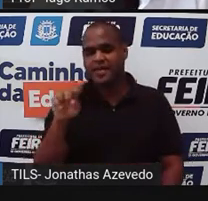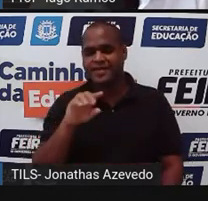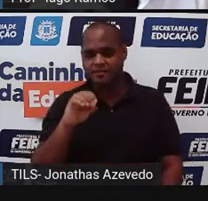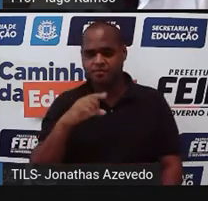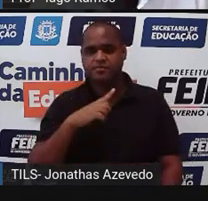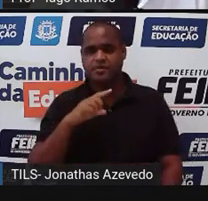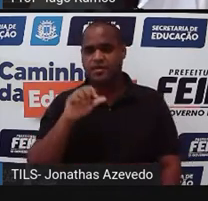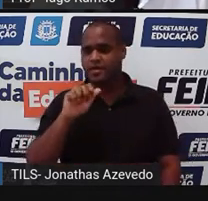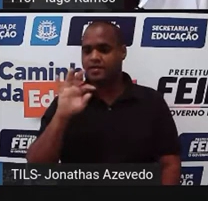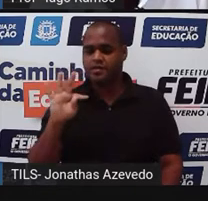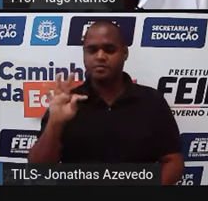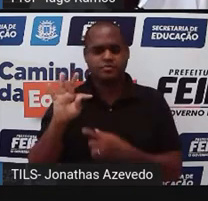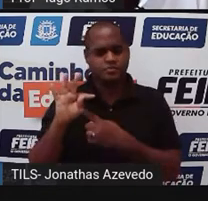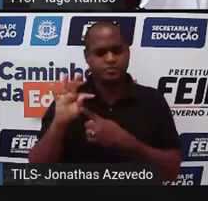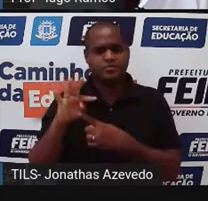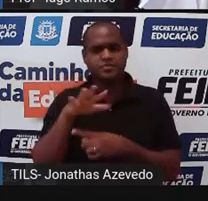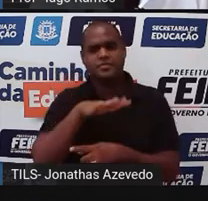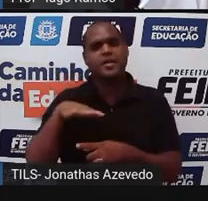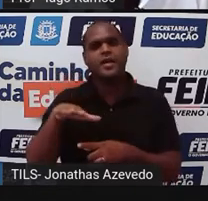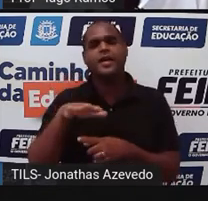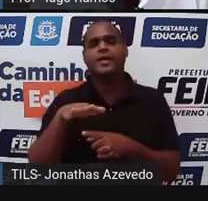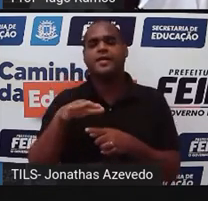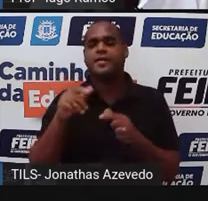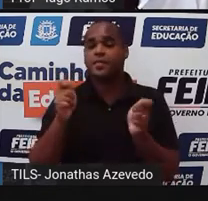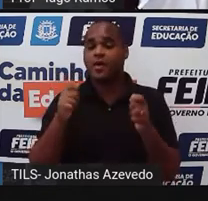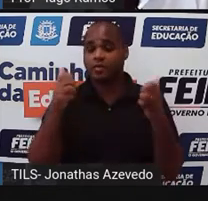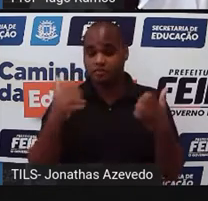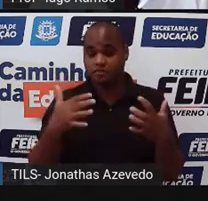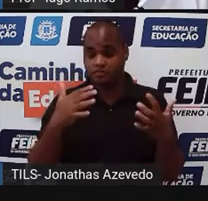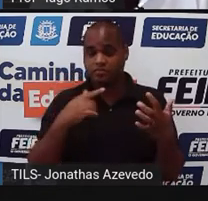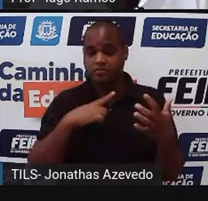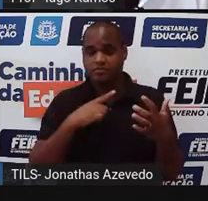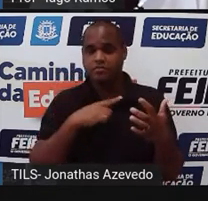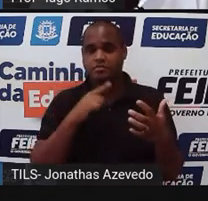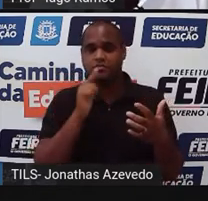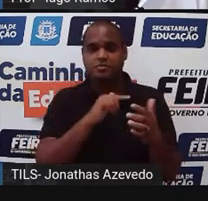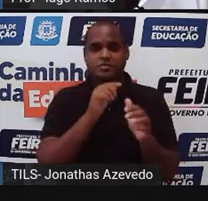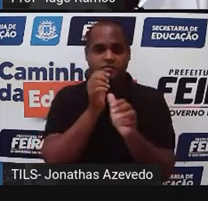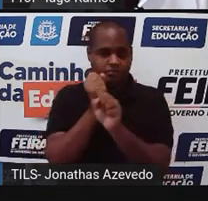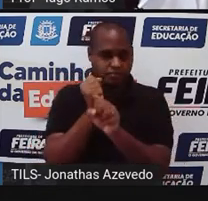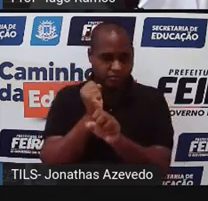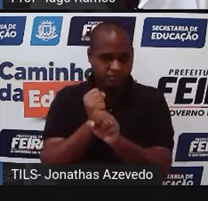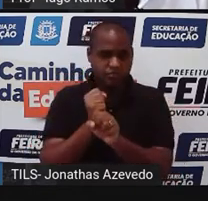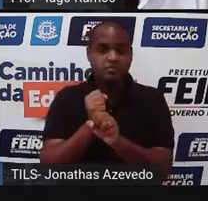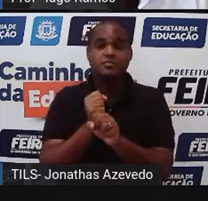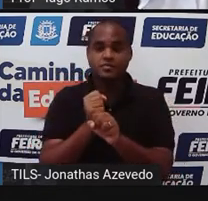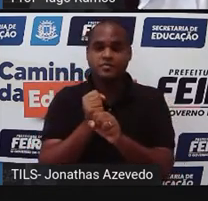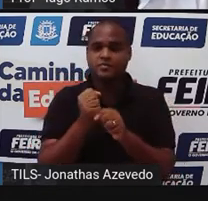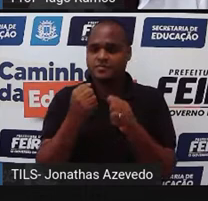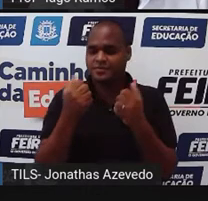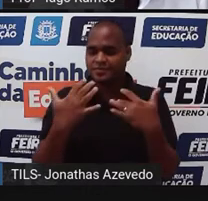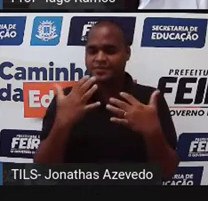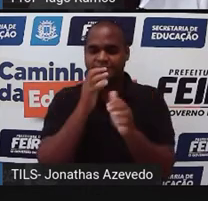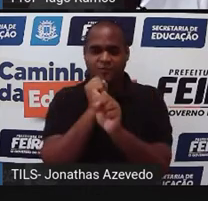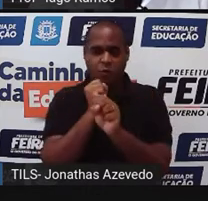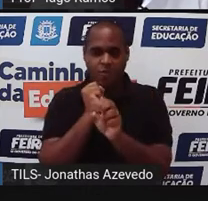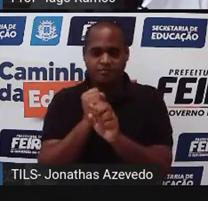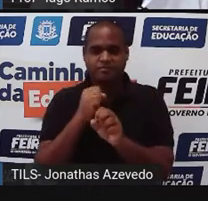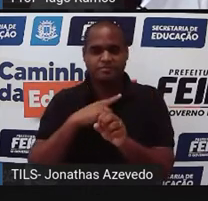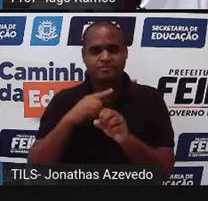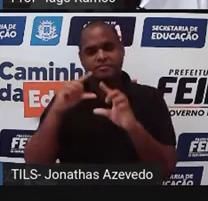Tá bom você pega a base maior de um trapézio soma com a medida da base menor